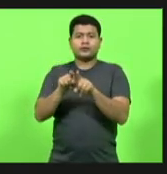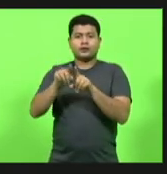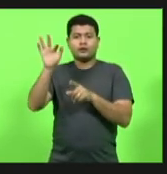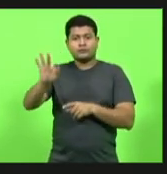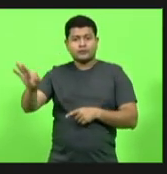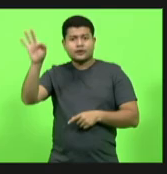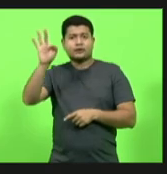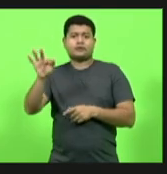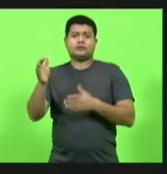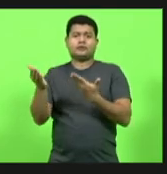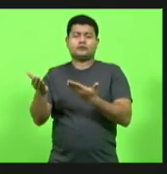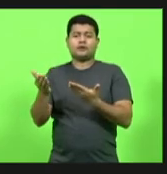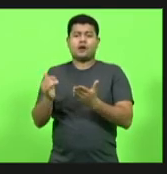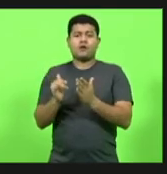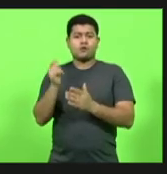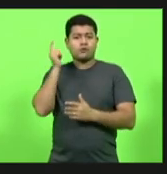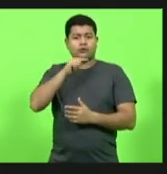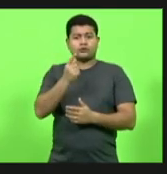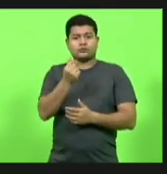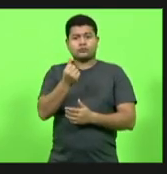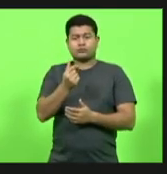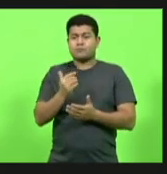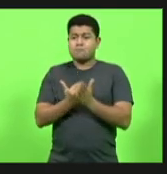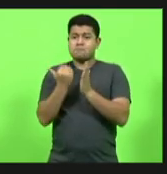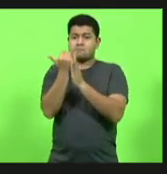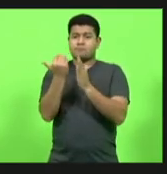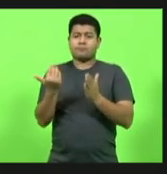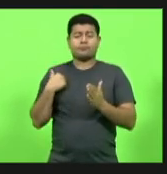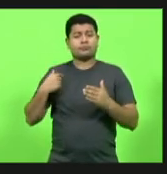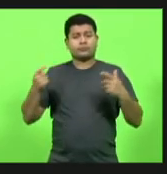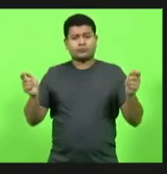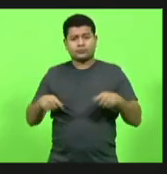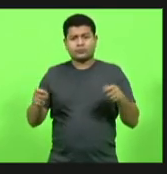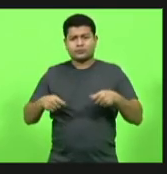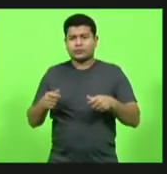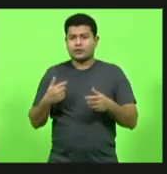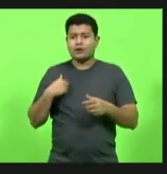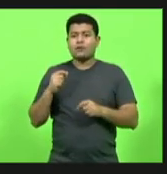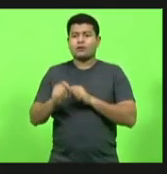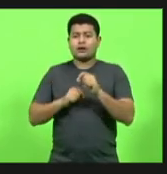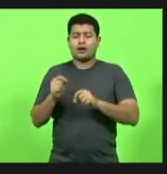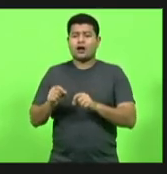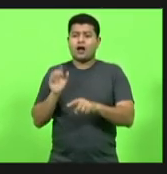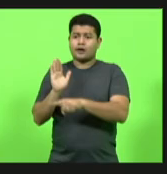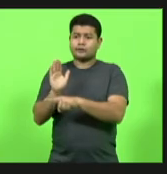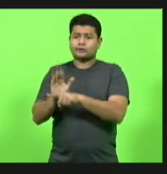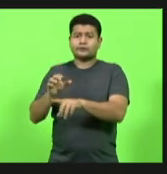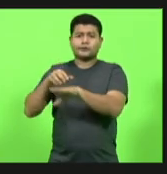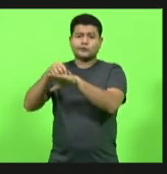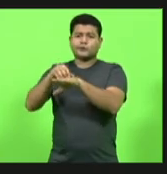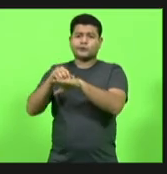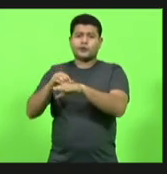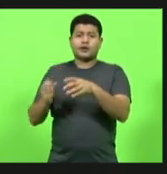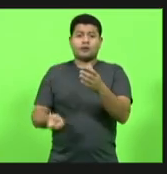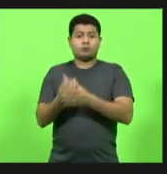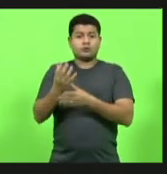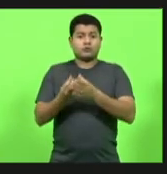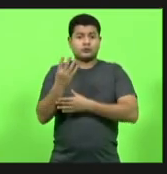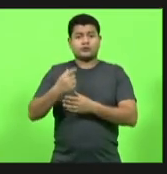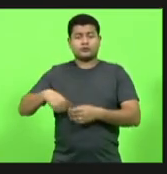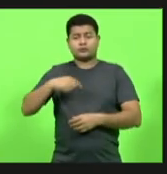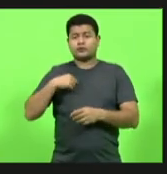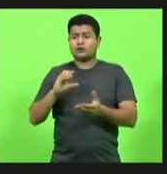Brasil. Nós precisamos dar, sim, condições para o escoamento da nossa produção, nós precisamos, sim, investir nas